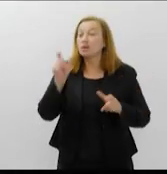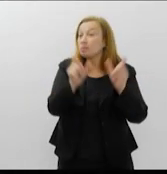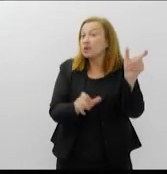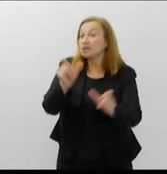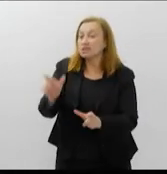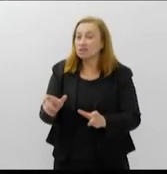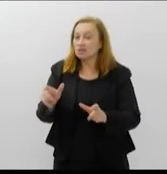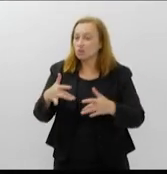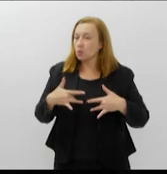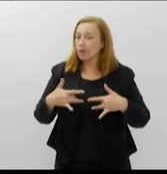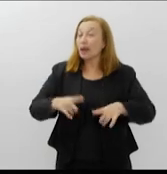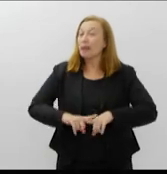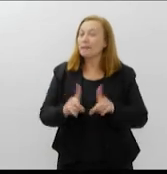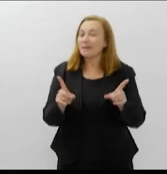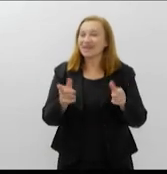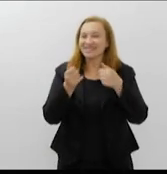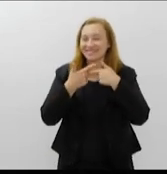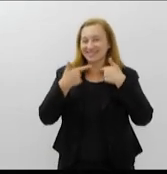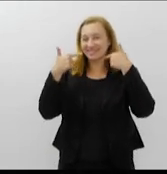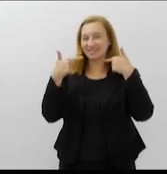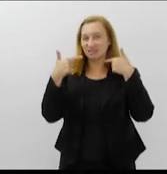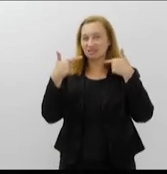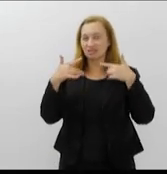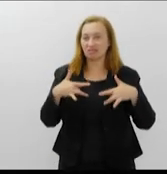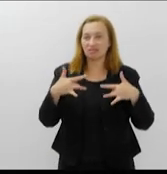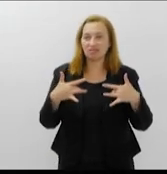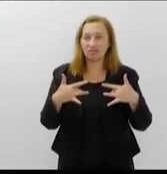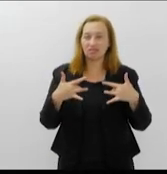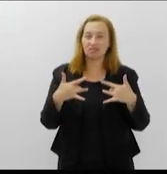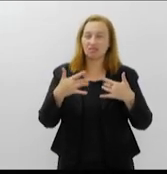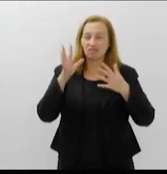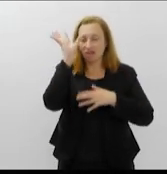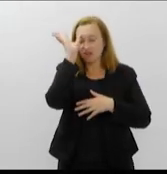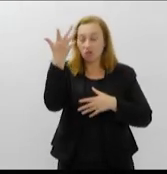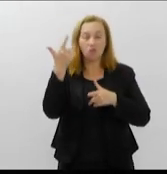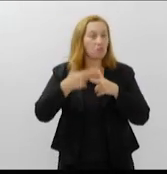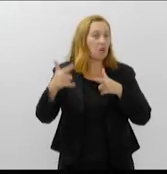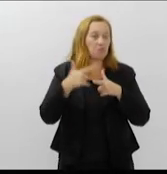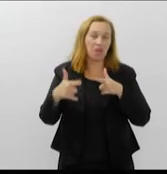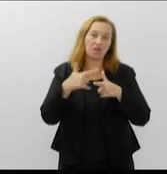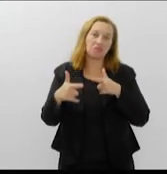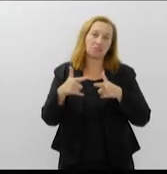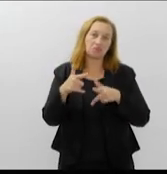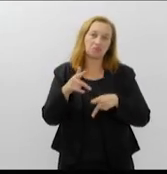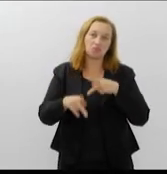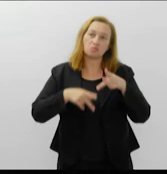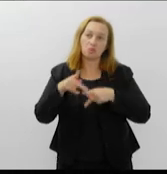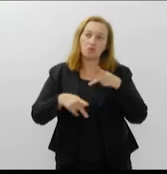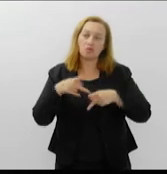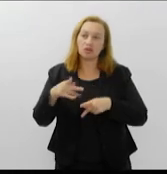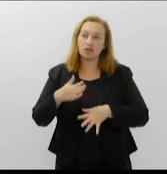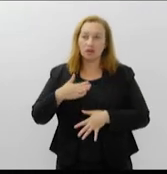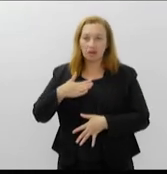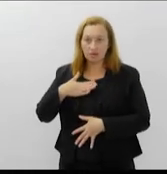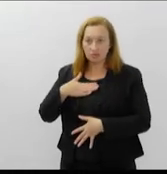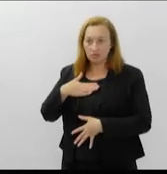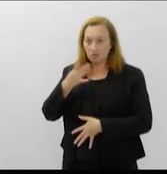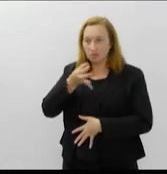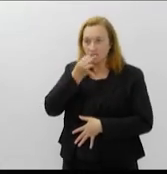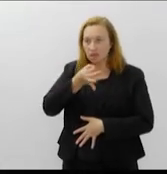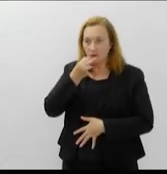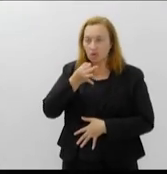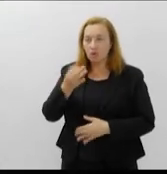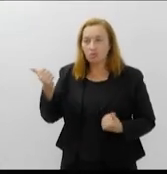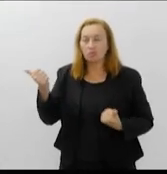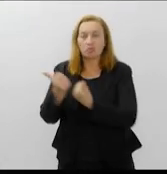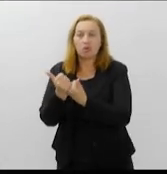pessoas solícitas, mas sorriso e simpatia não resolvem o problema da situação. Da minha parte, a população pode contar com